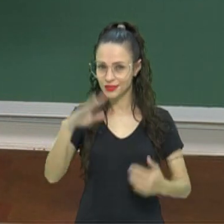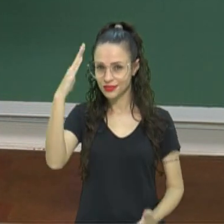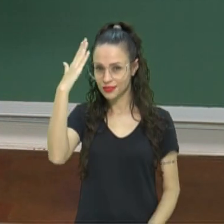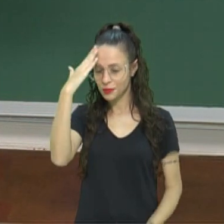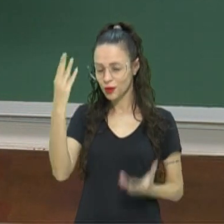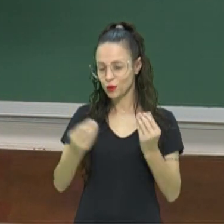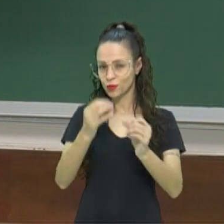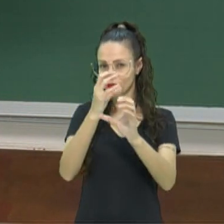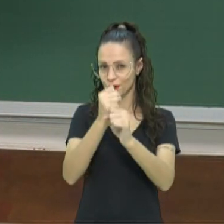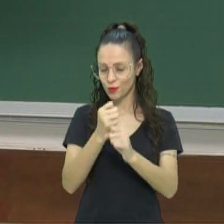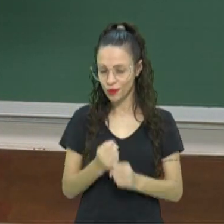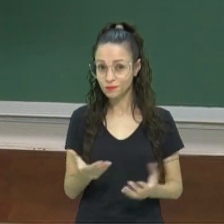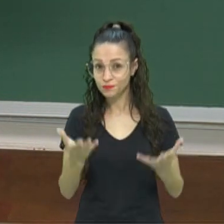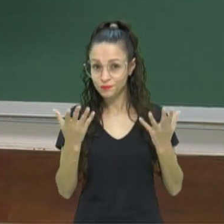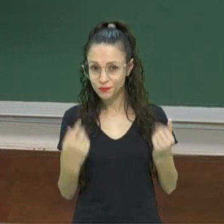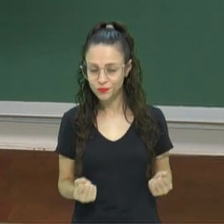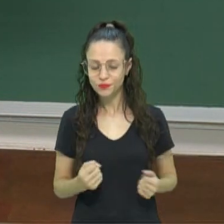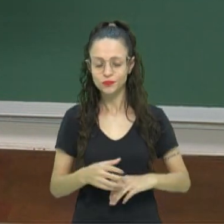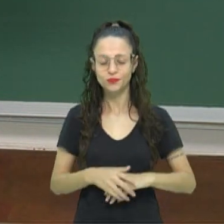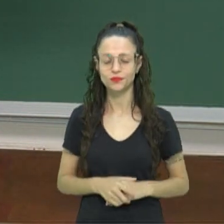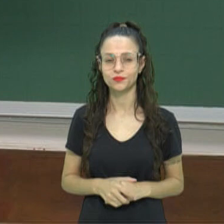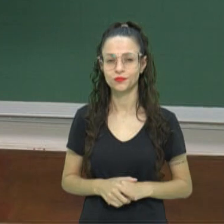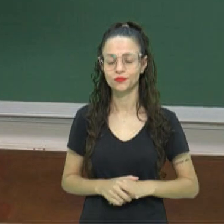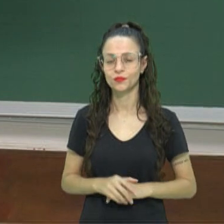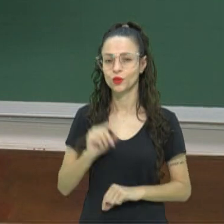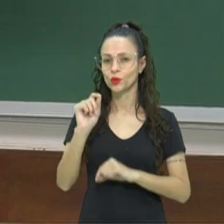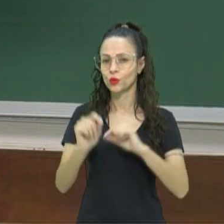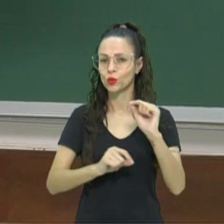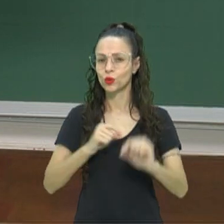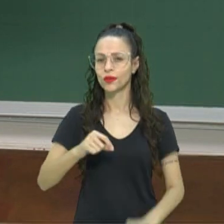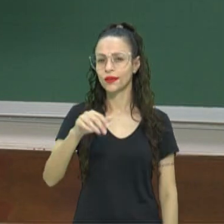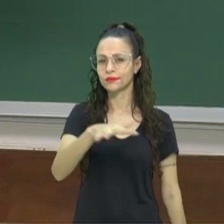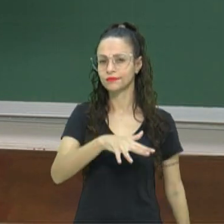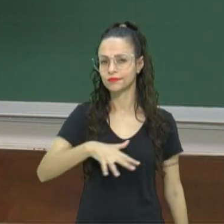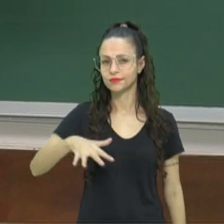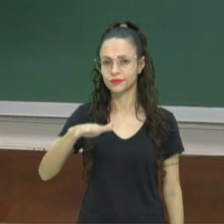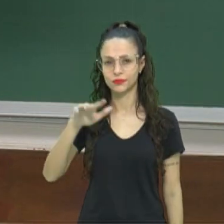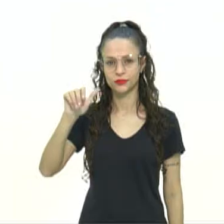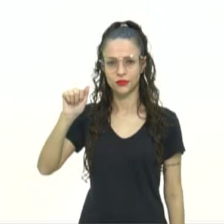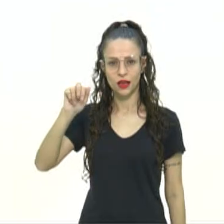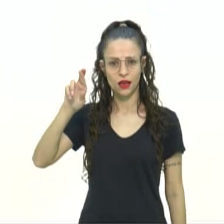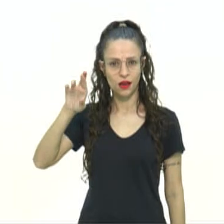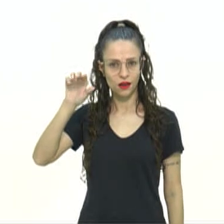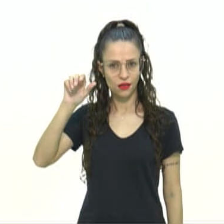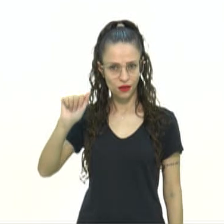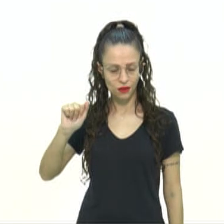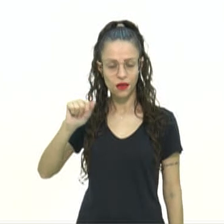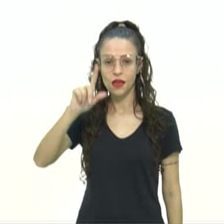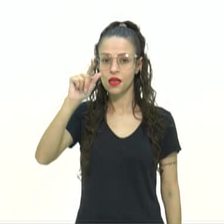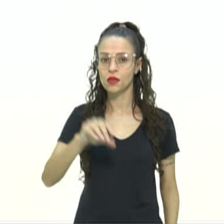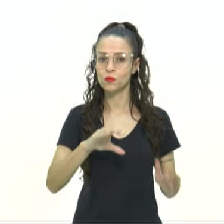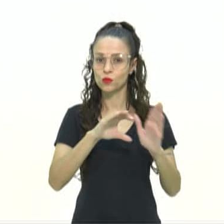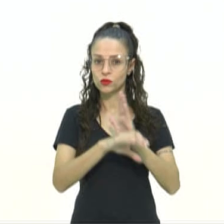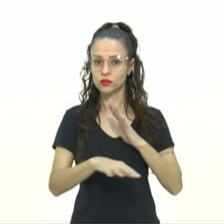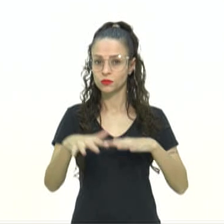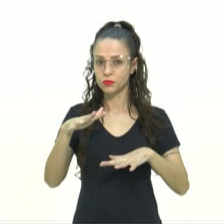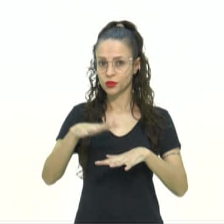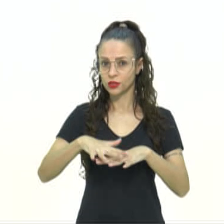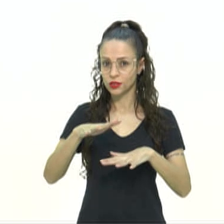lá? Então, primeiro, o que é a área? Vamos retomar. A área é um conceito matemático que pode ser definido